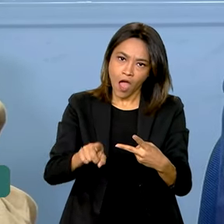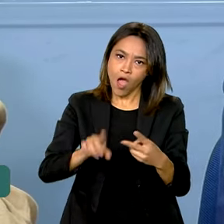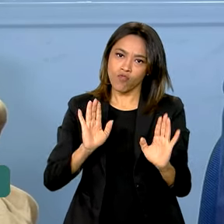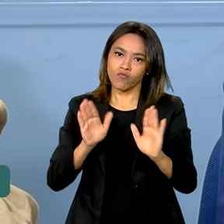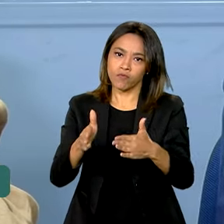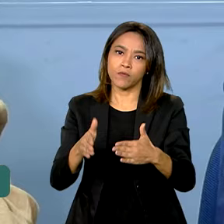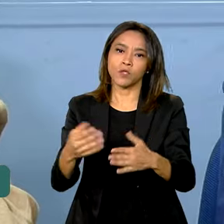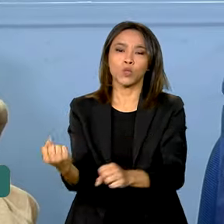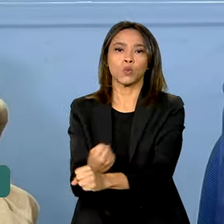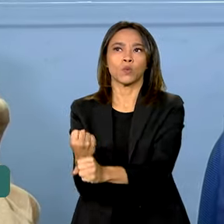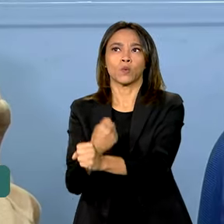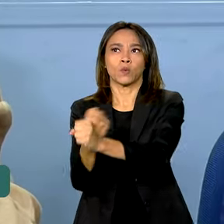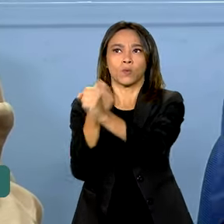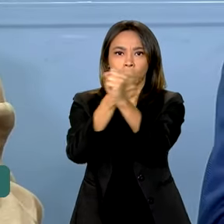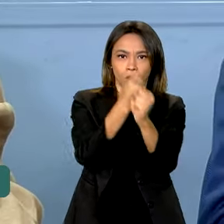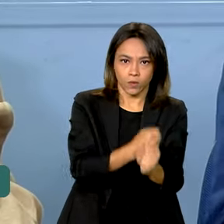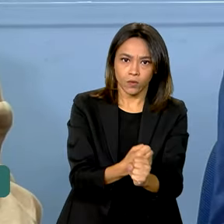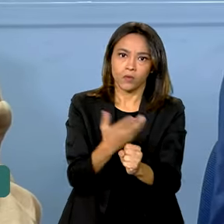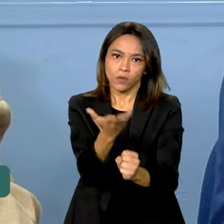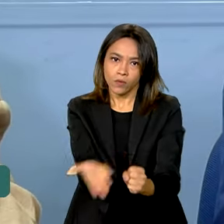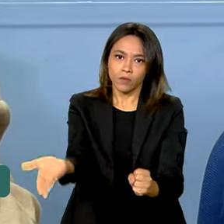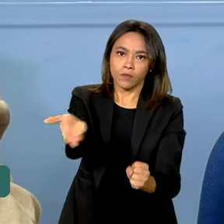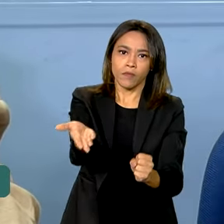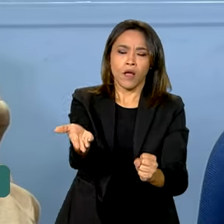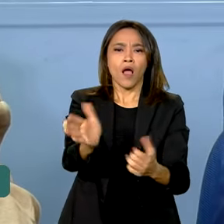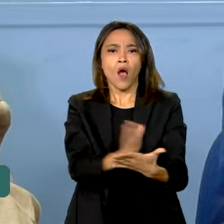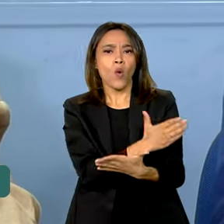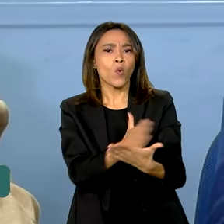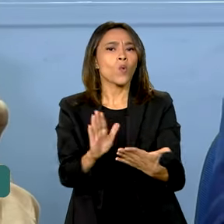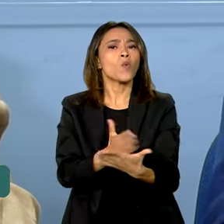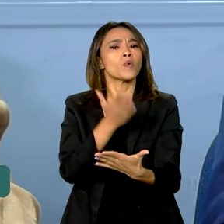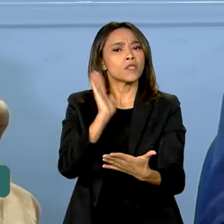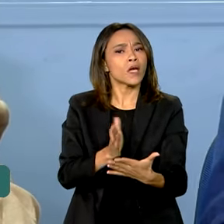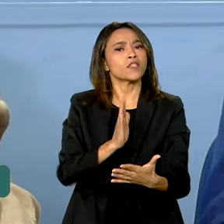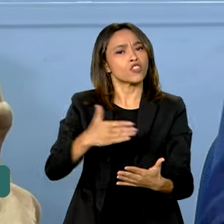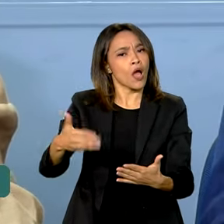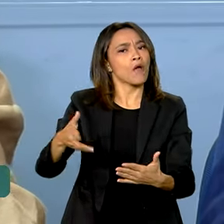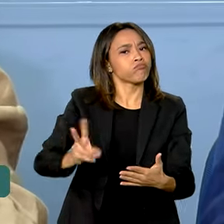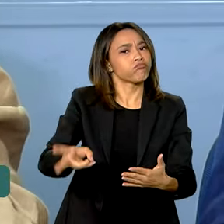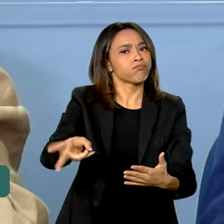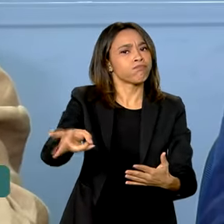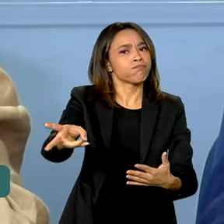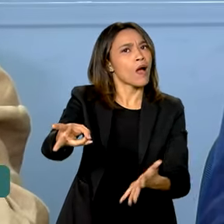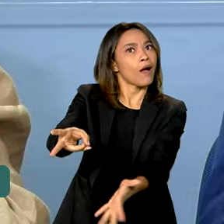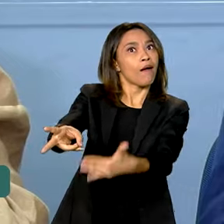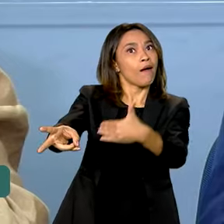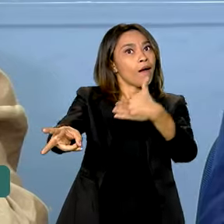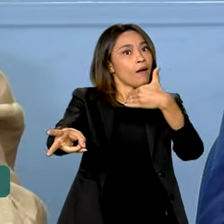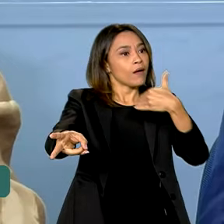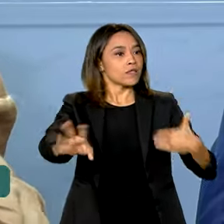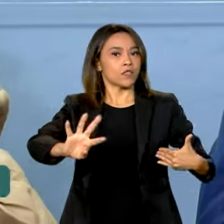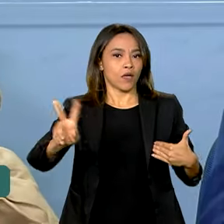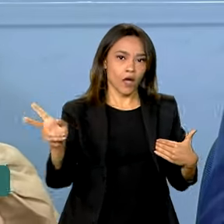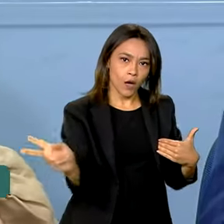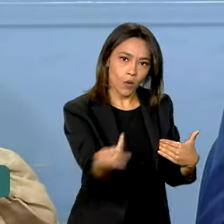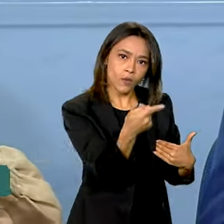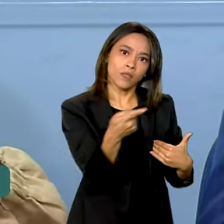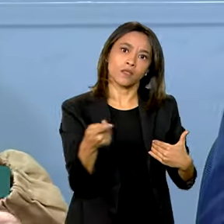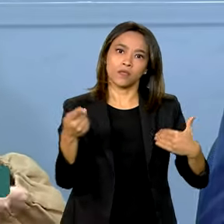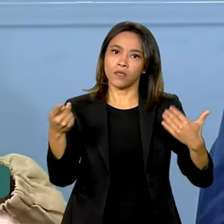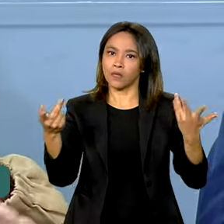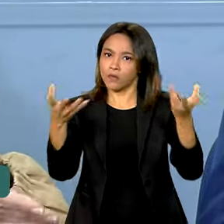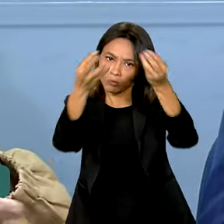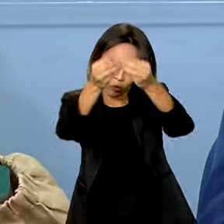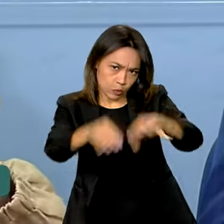reconstrução. Algumas dessas ações já estavam em curso antes do desastre ambiental,